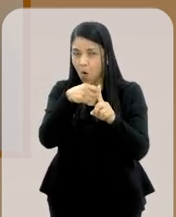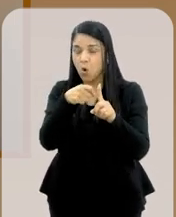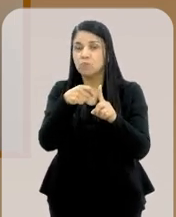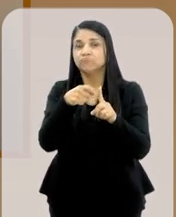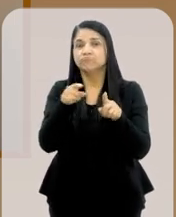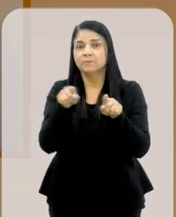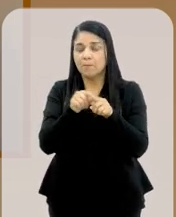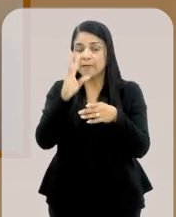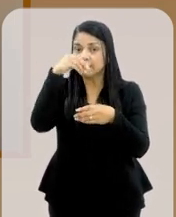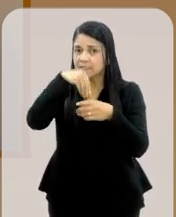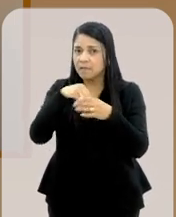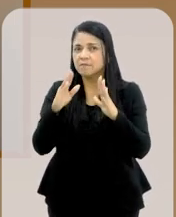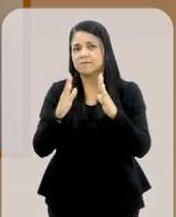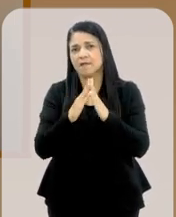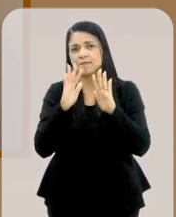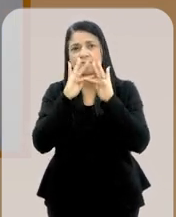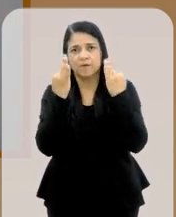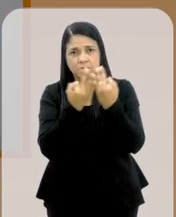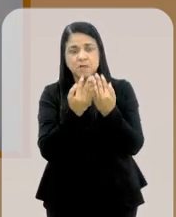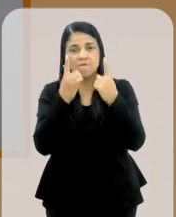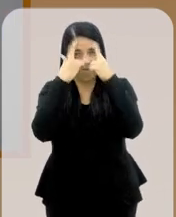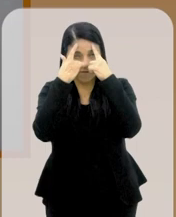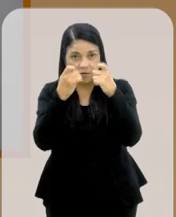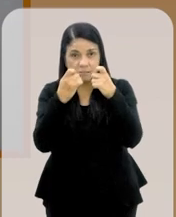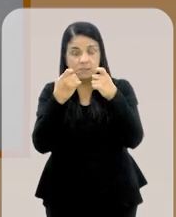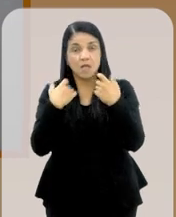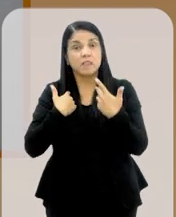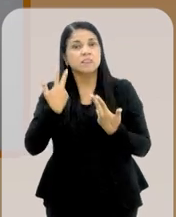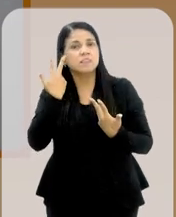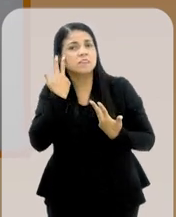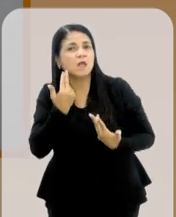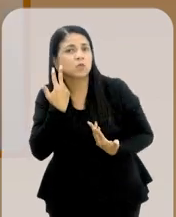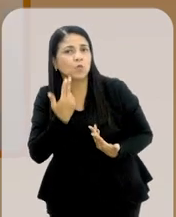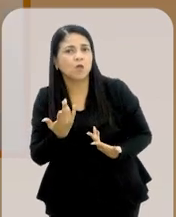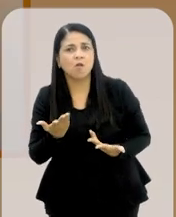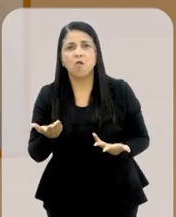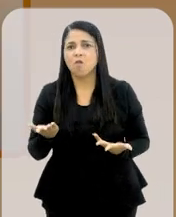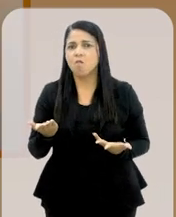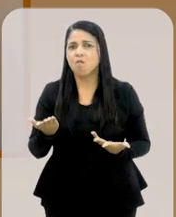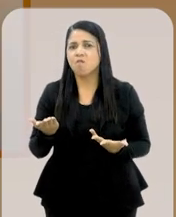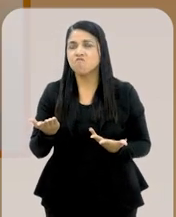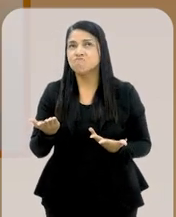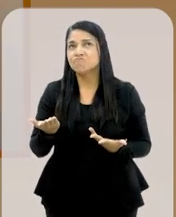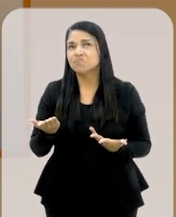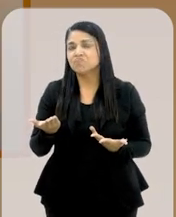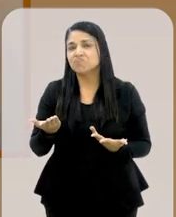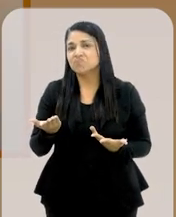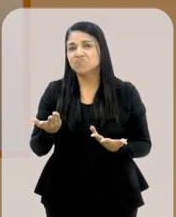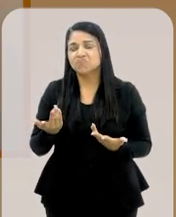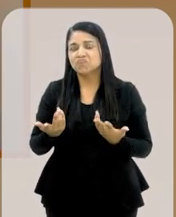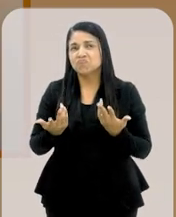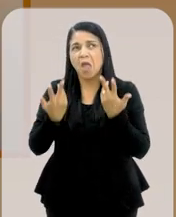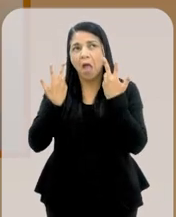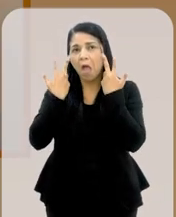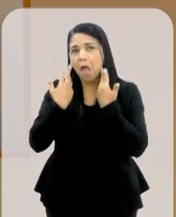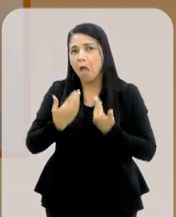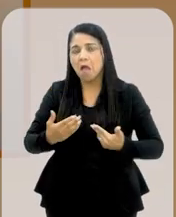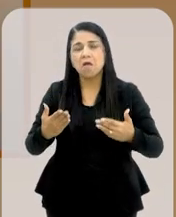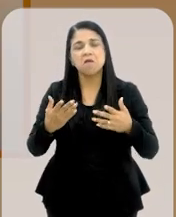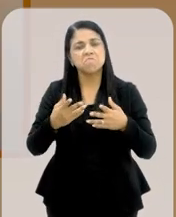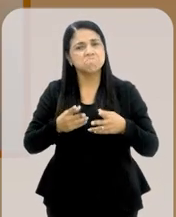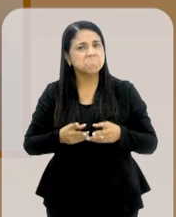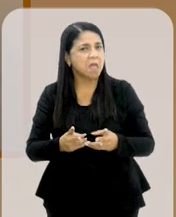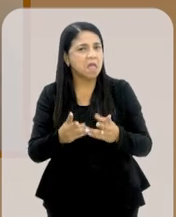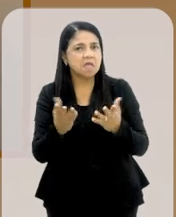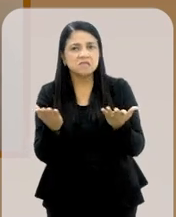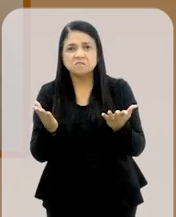uma realidade de violência familiar também, em que aquilo é naturalizado, né? É tido como uma coisa normal,